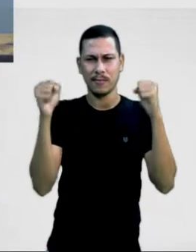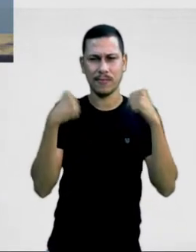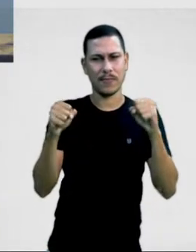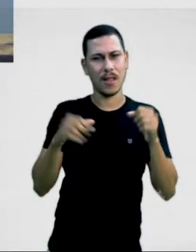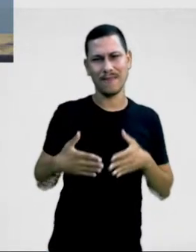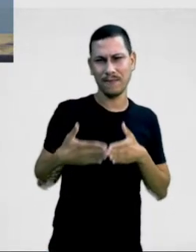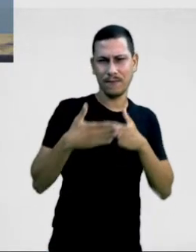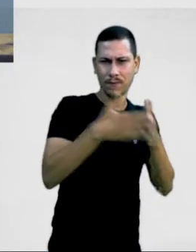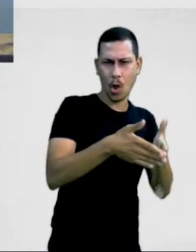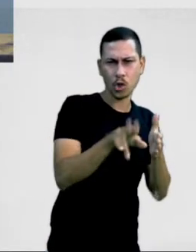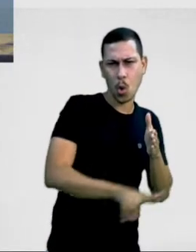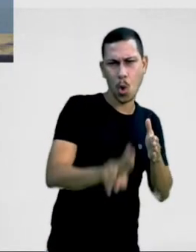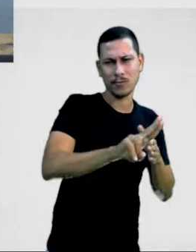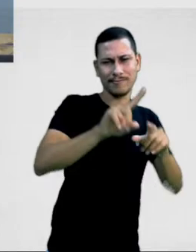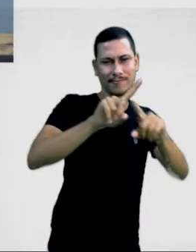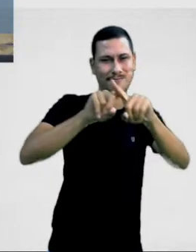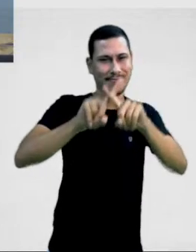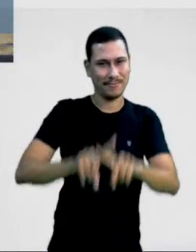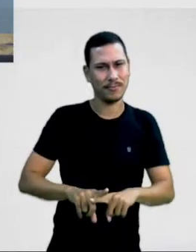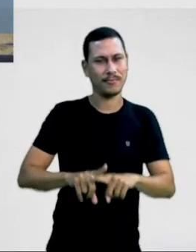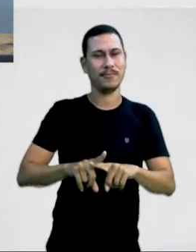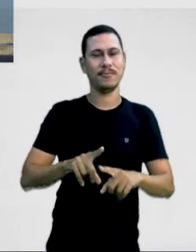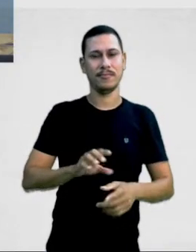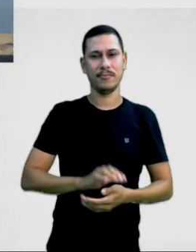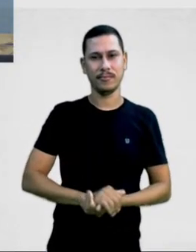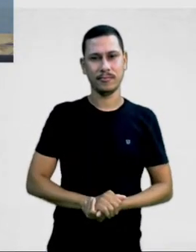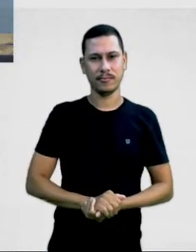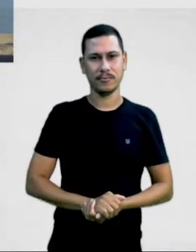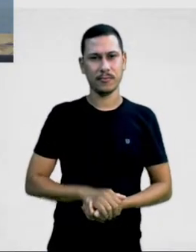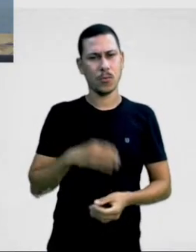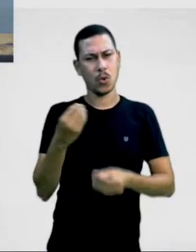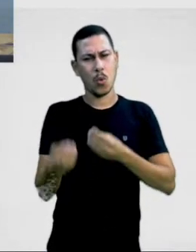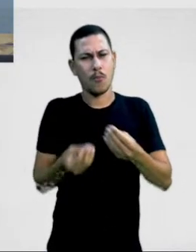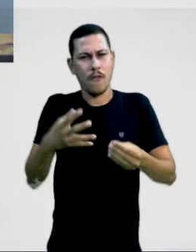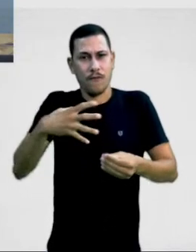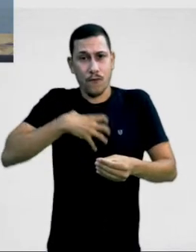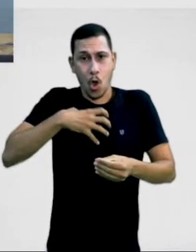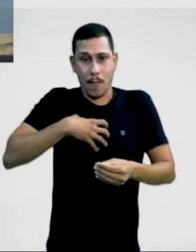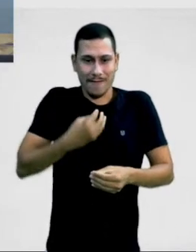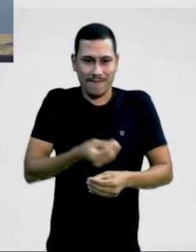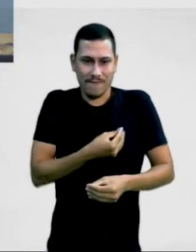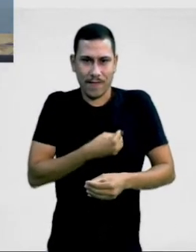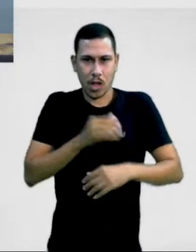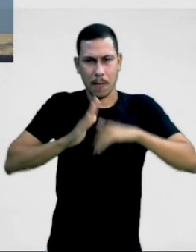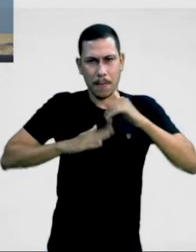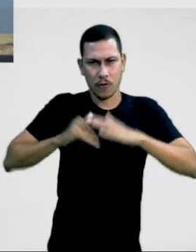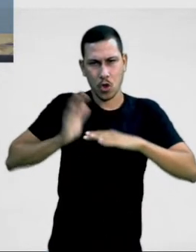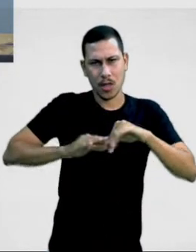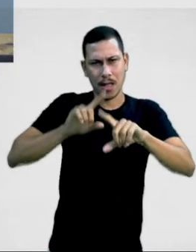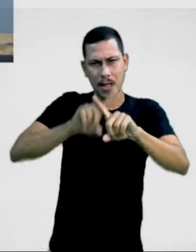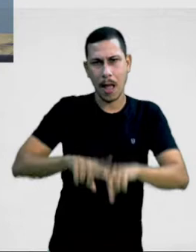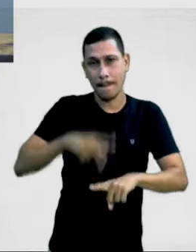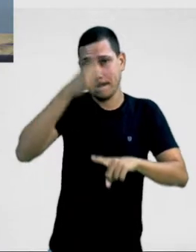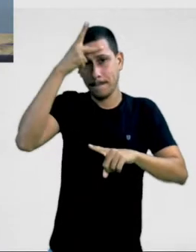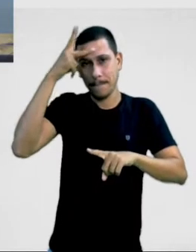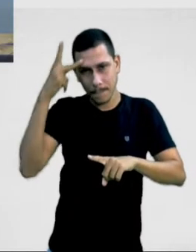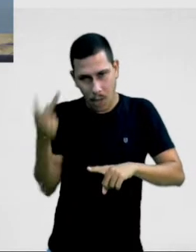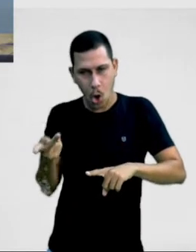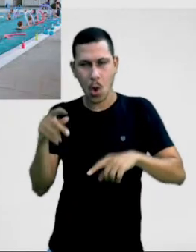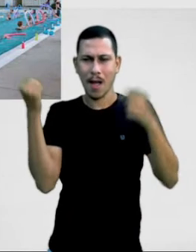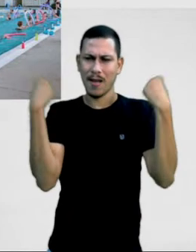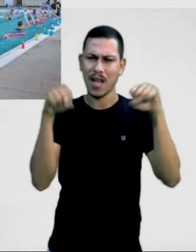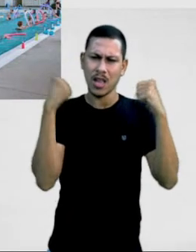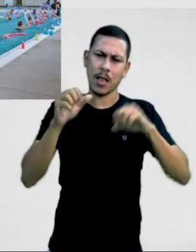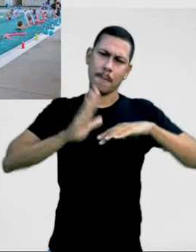realmente utilizamos para competir, que utilizamos como uma forma de vida, né? Esses são atletas profissionais